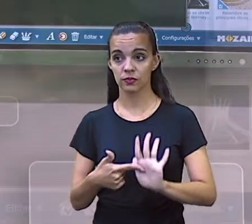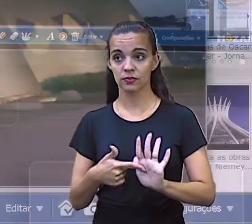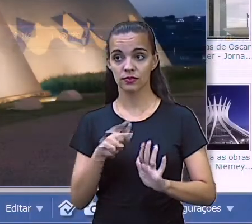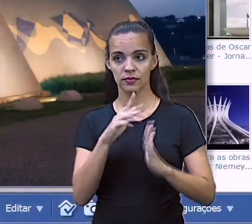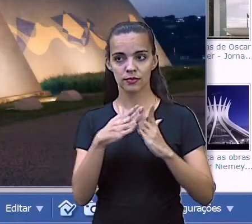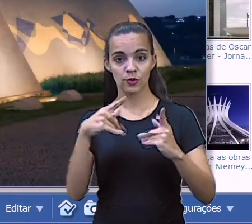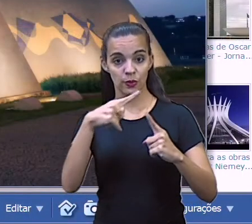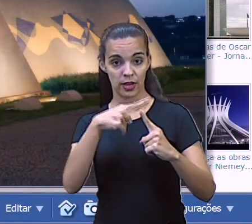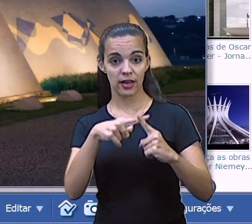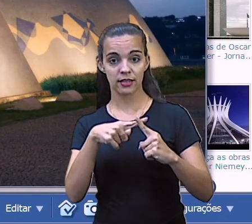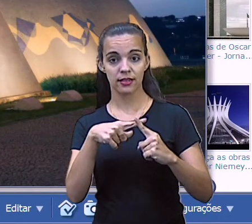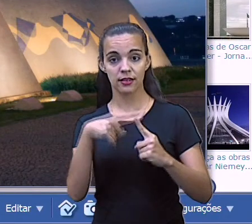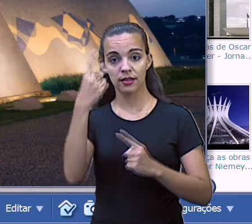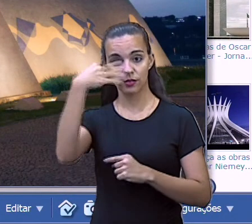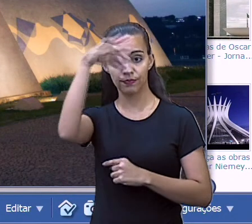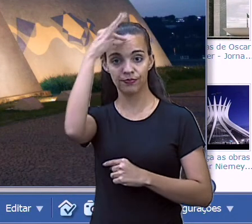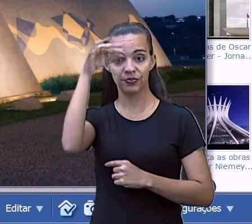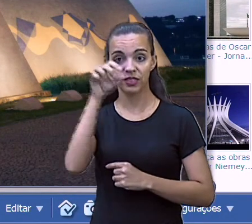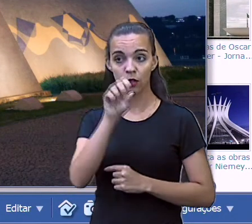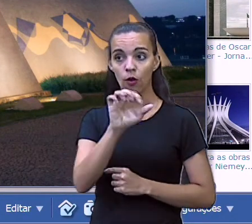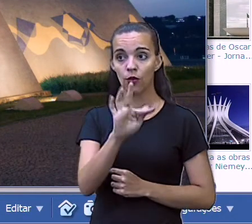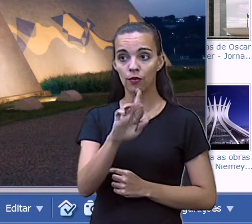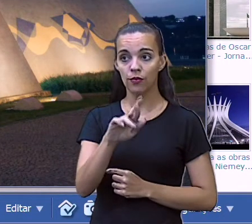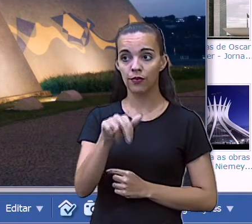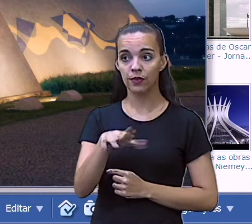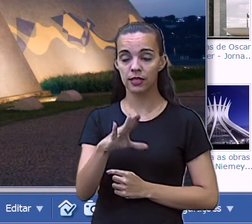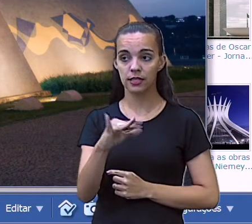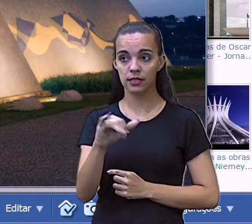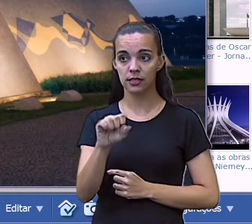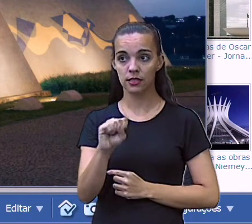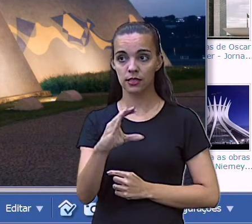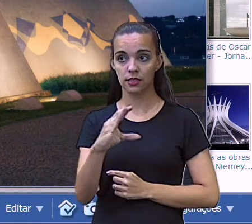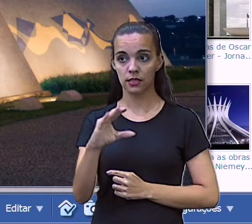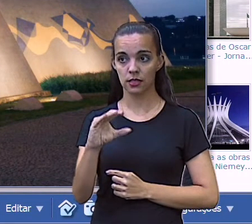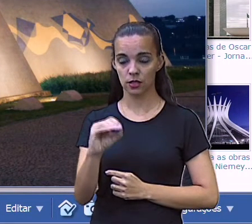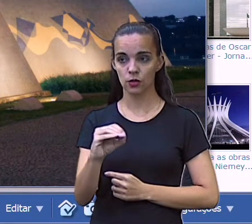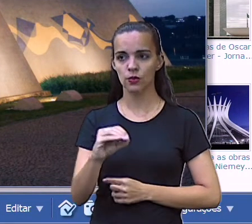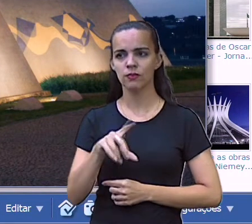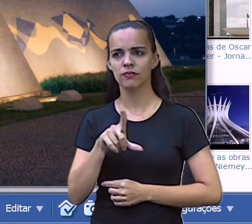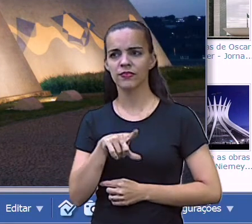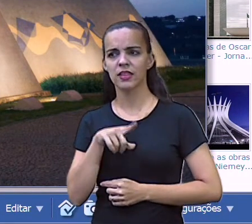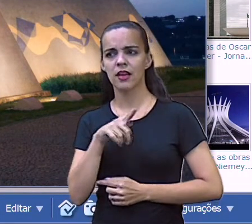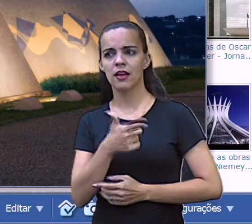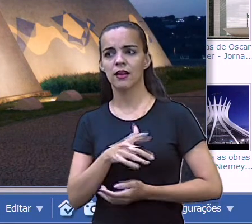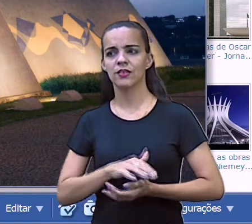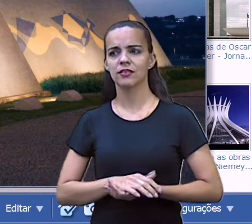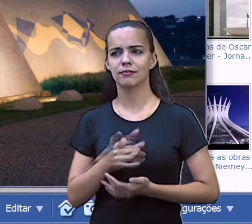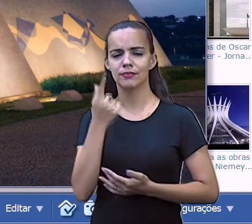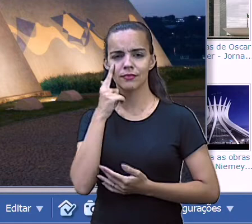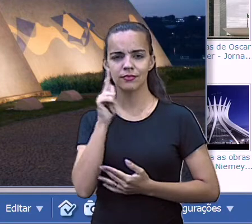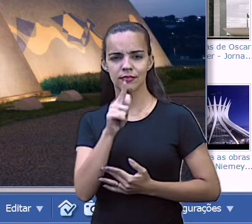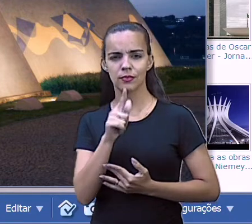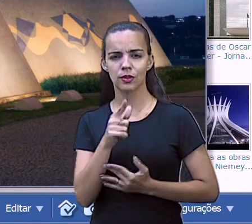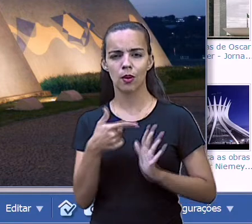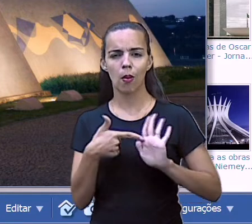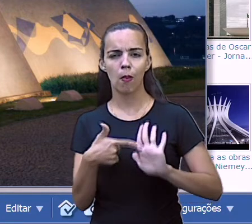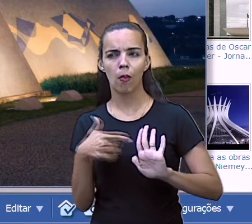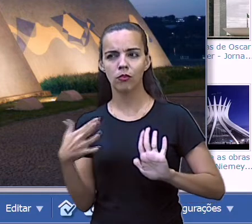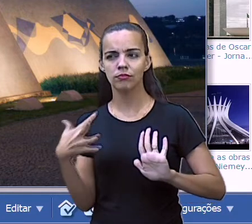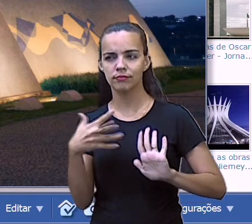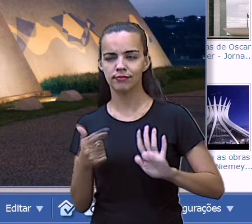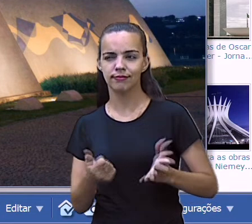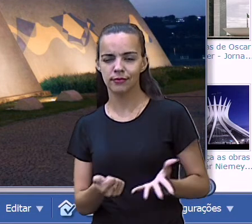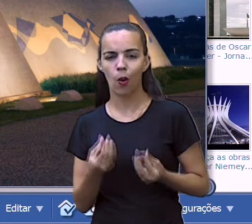São Francisco, maravilhosa, com os azulejos, né, retratando a vida do santo